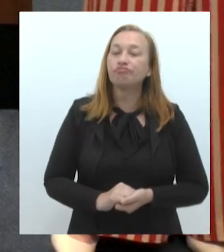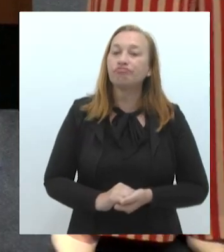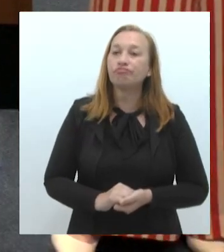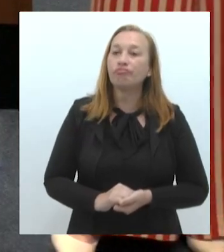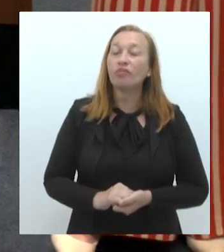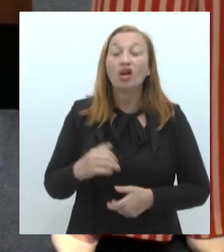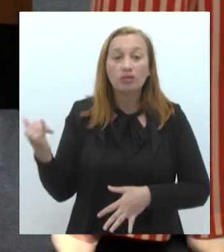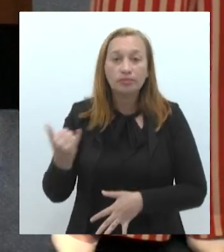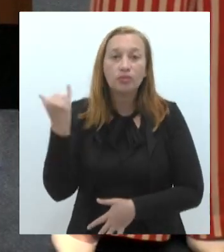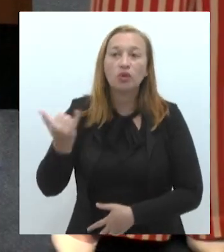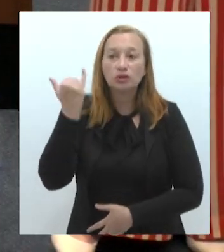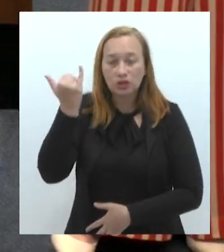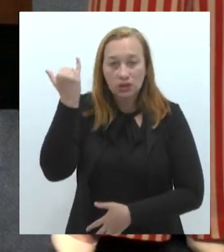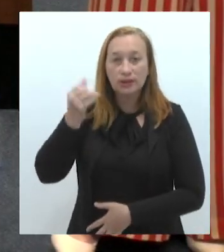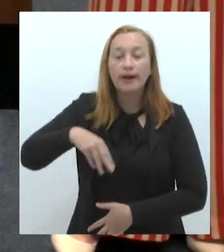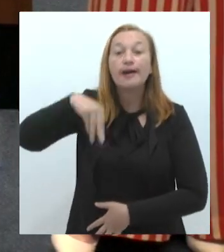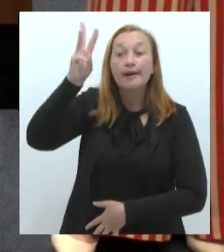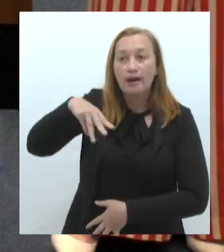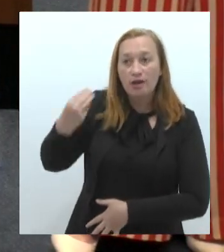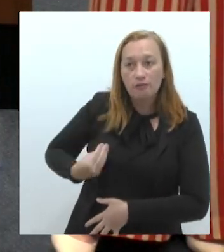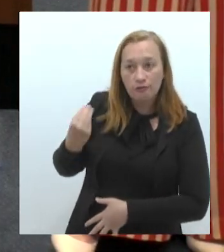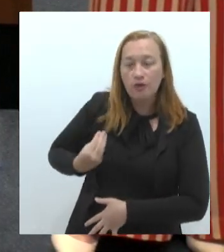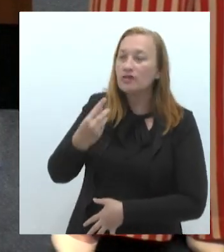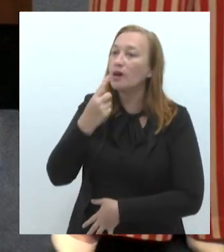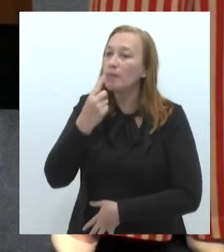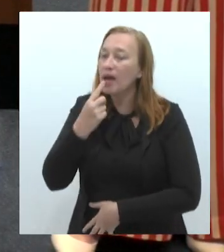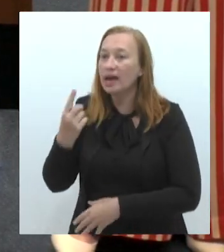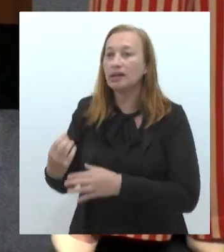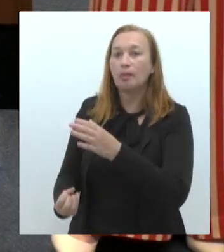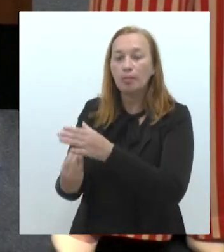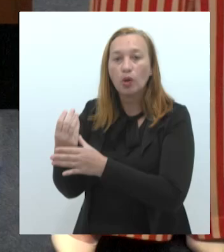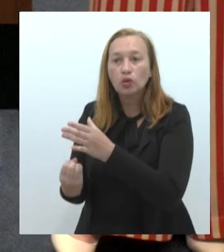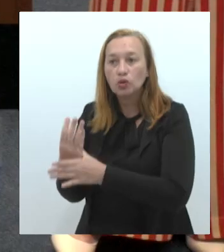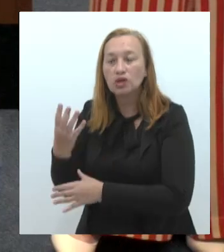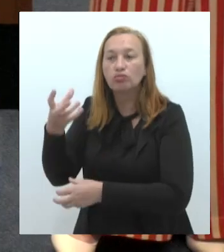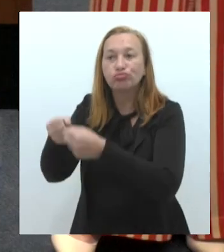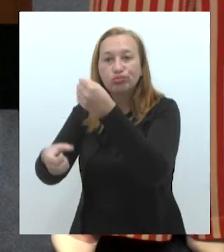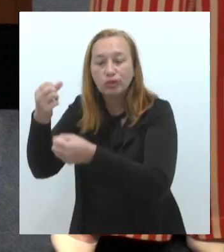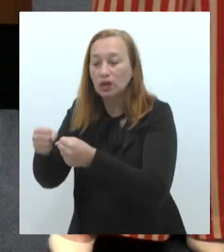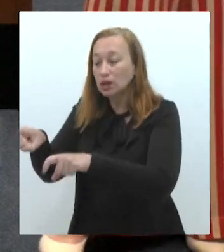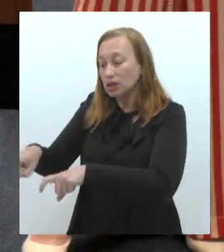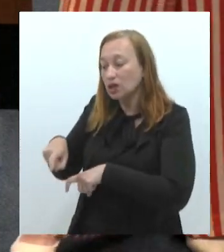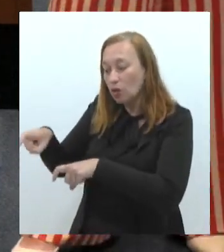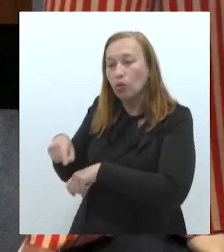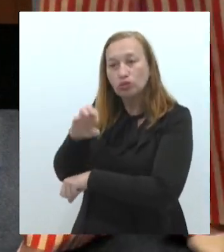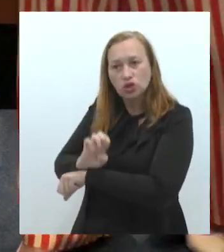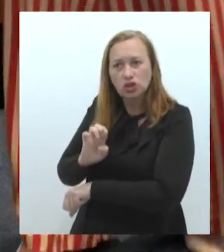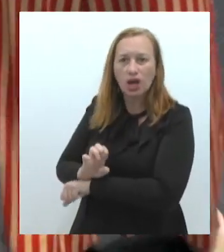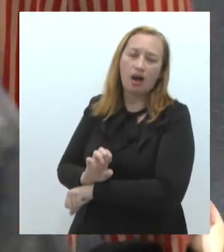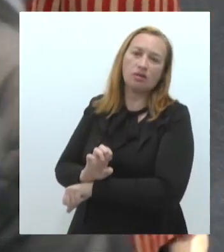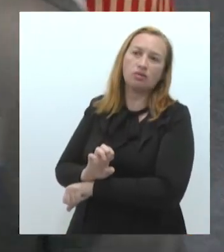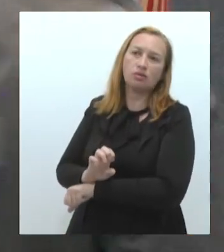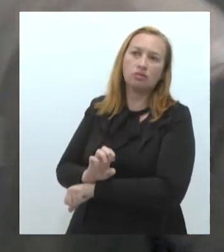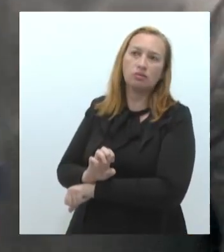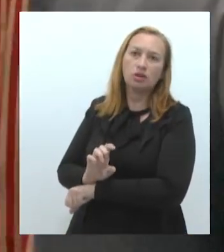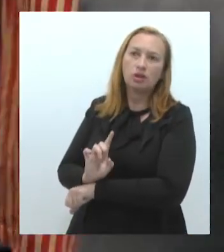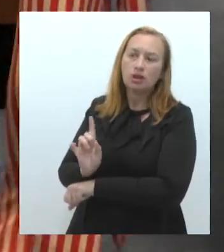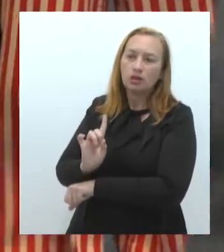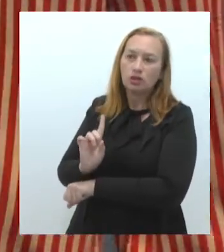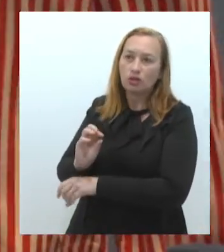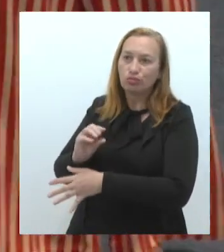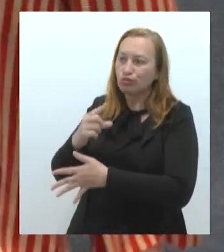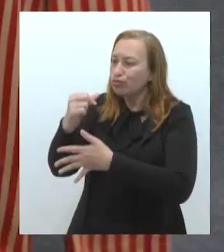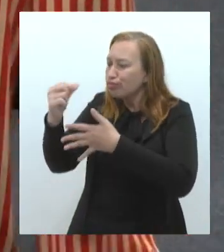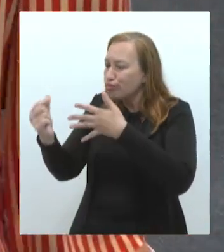de suma importância quem vive perto da produção leiteira, no interior do estado. Nós não estamos dando benefício nenhum